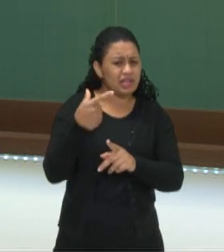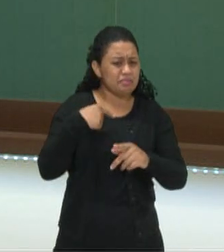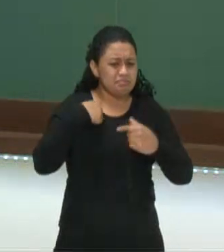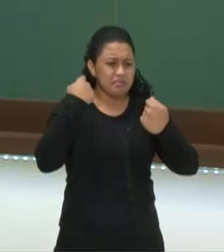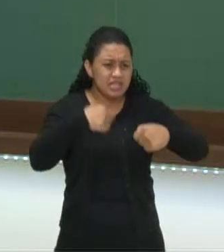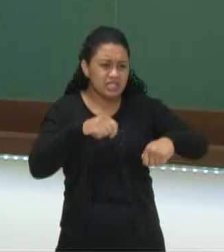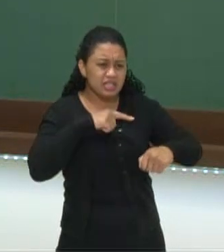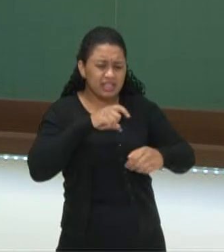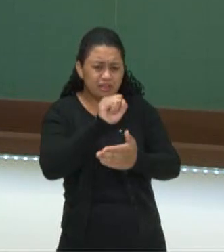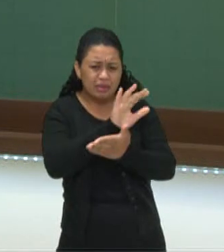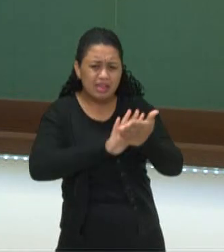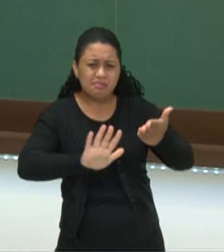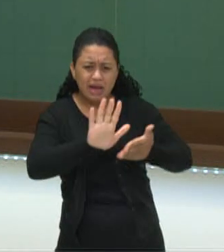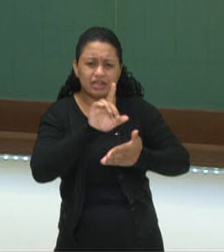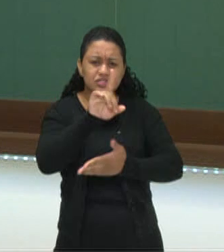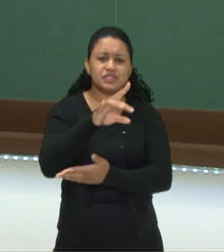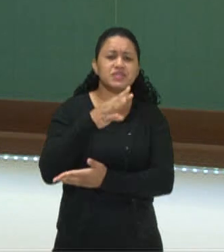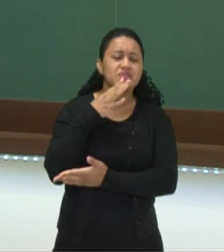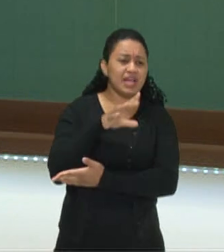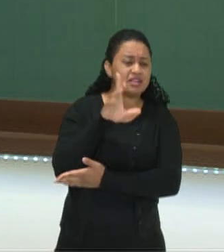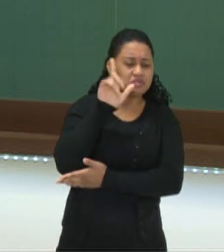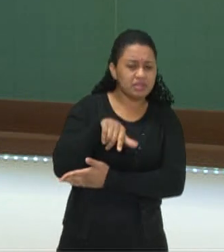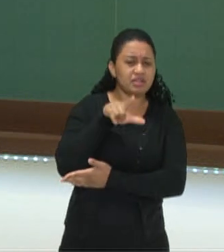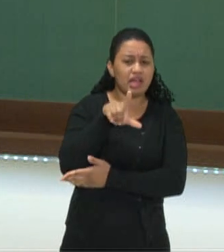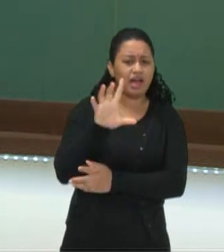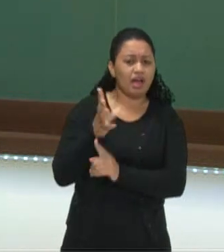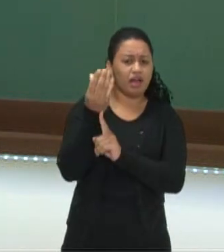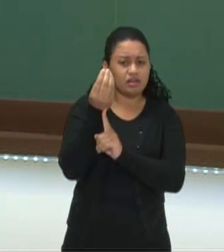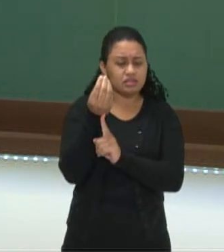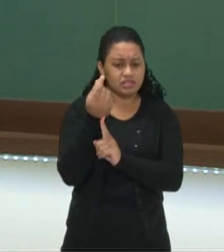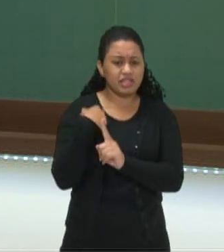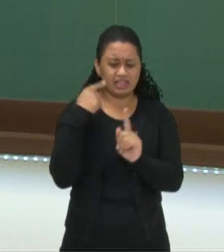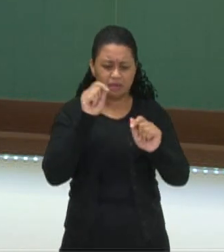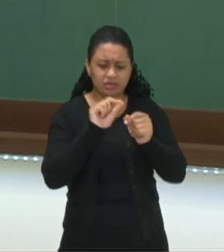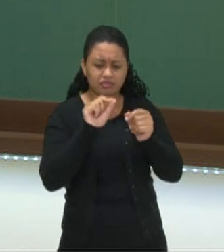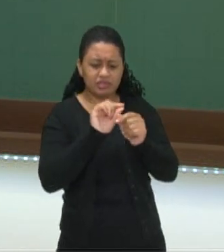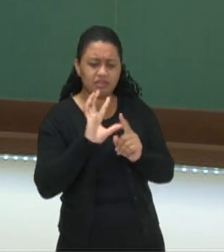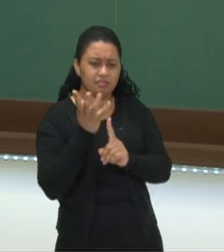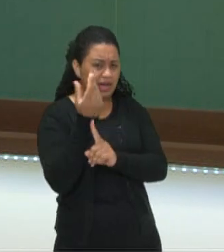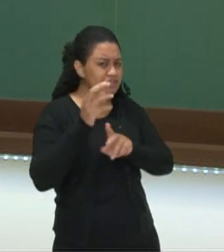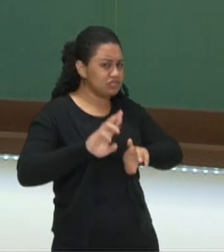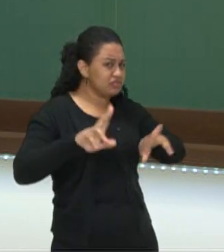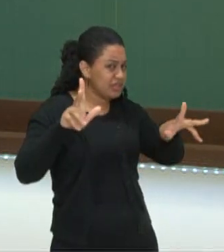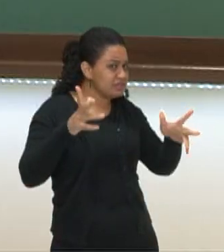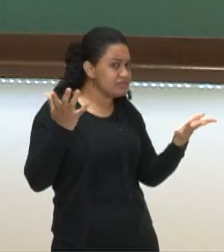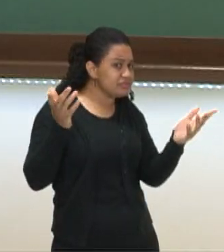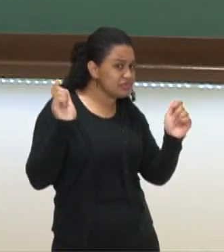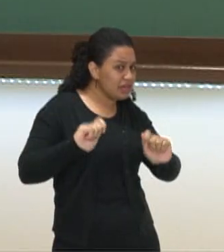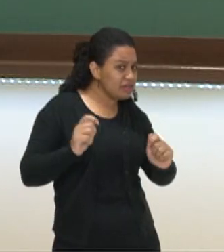uma figura que você conheça para ser arte? Será que eu posso fazer uma arte sem isso? Vamos pensar?